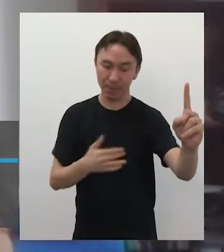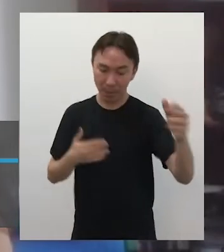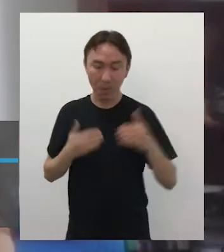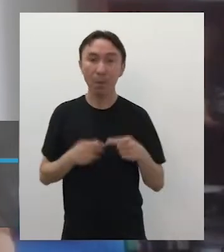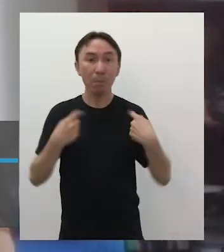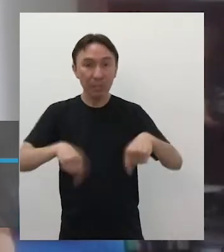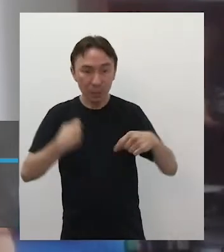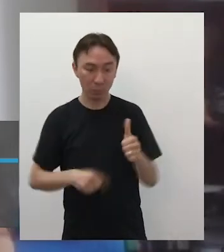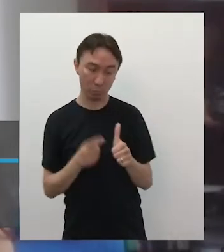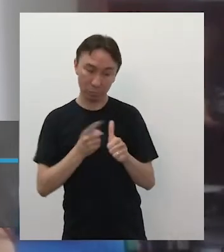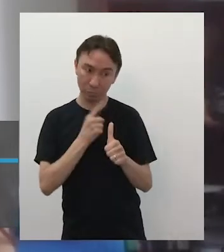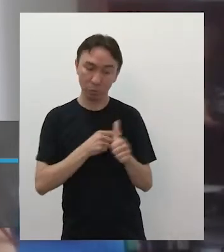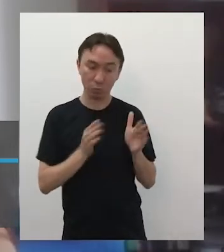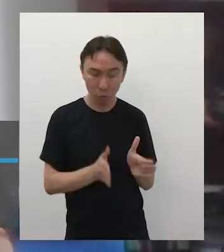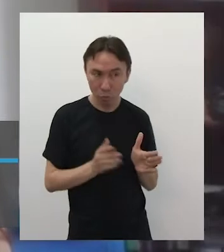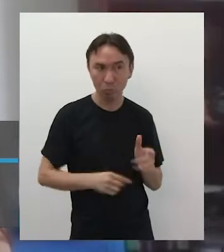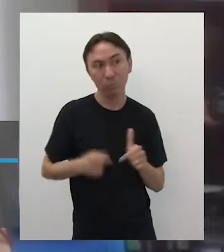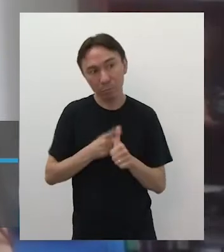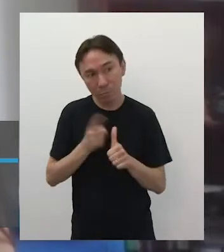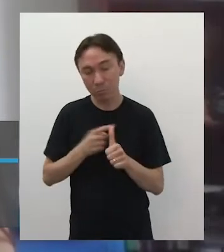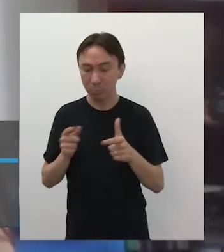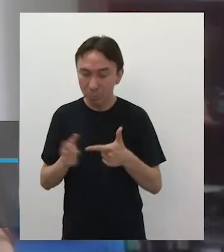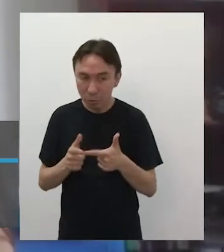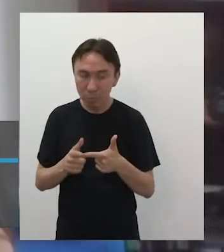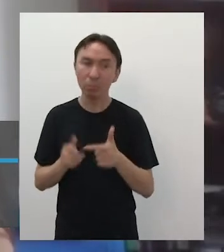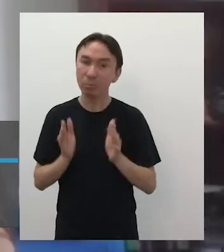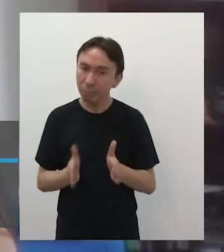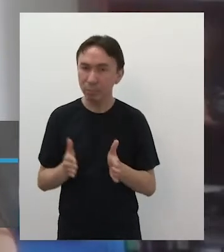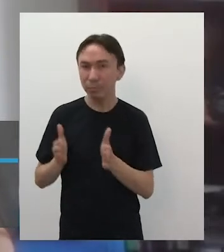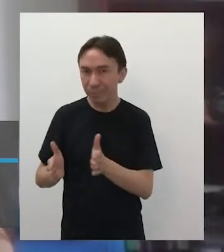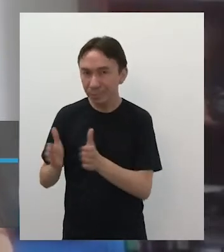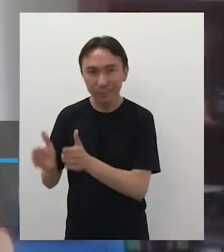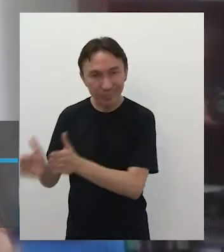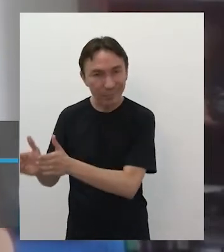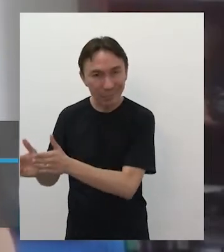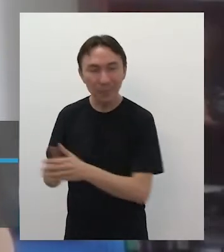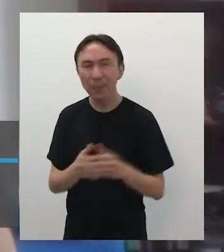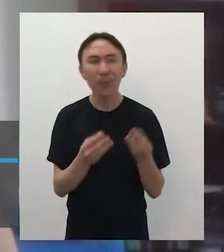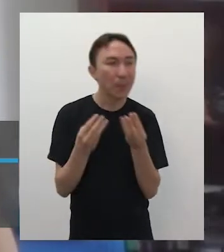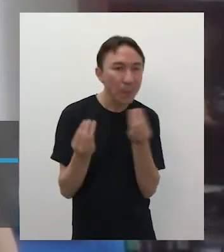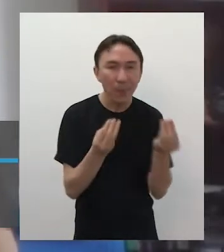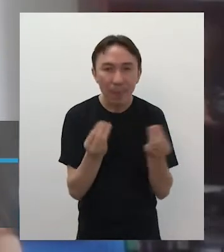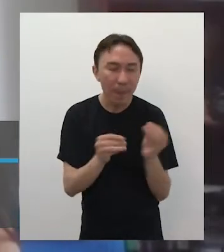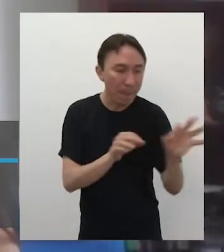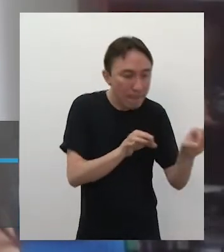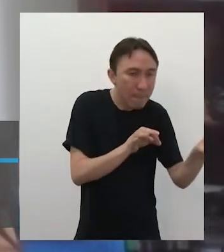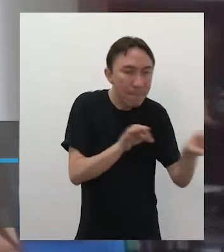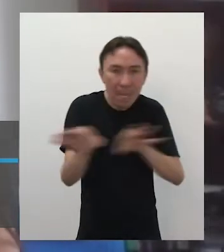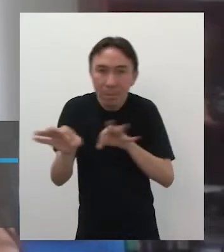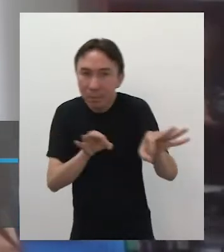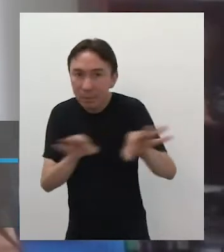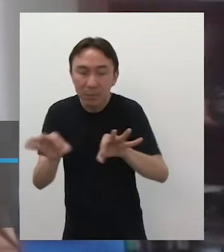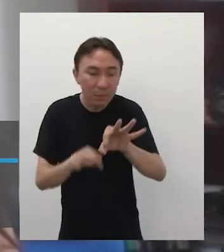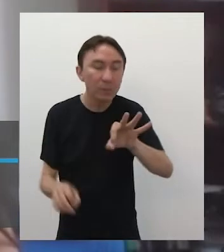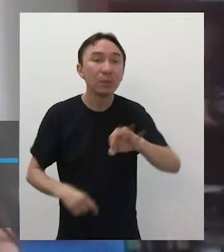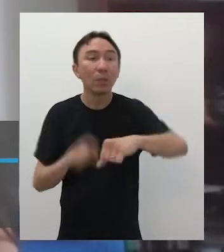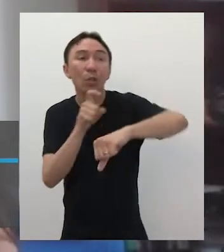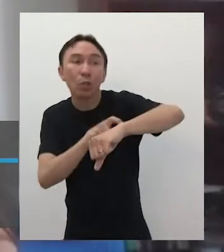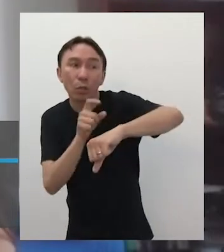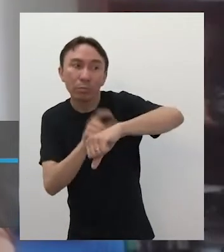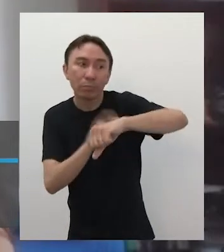as nossas atividades, planejar também quais são as etapas necessárias para a gente atingir uma meta,